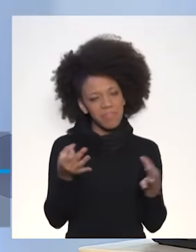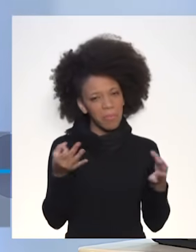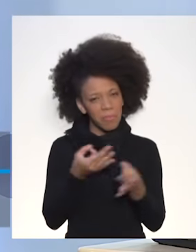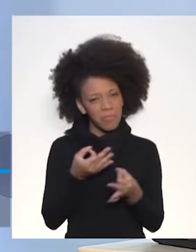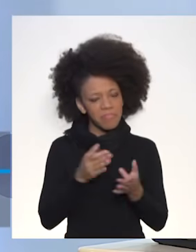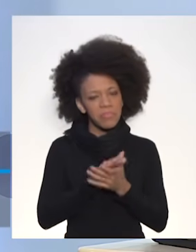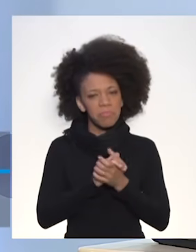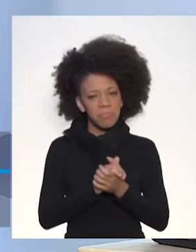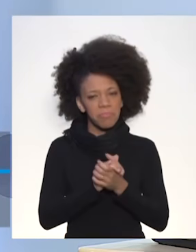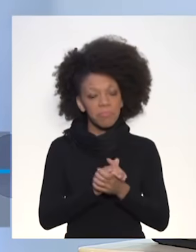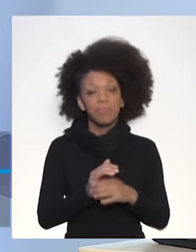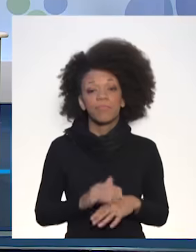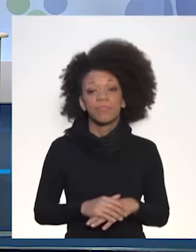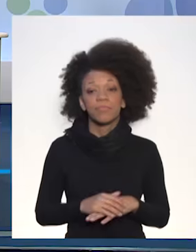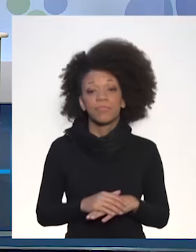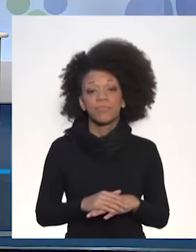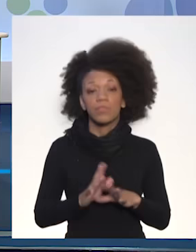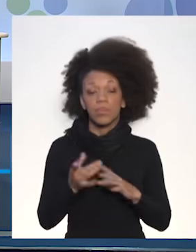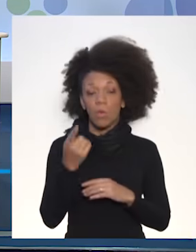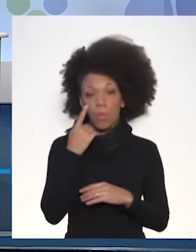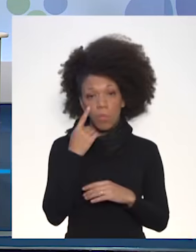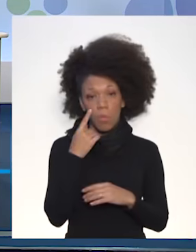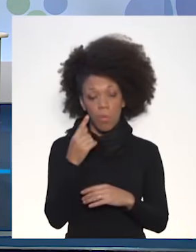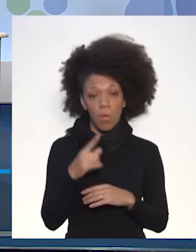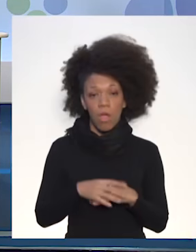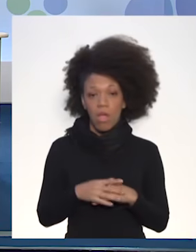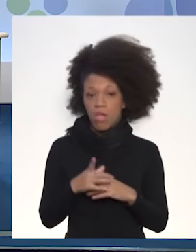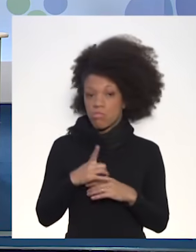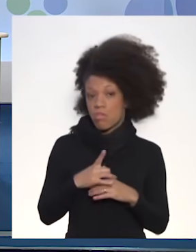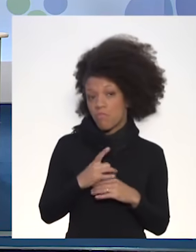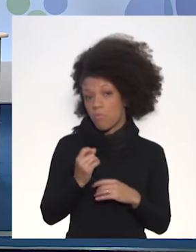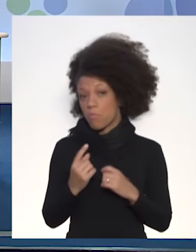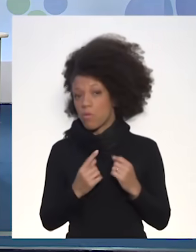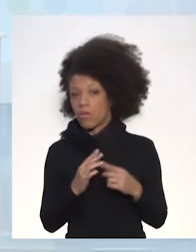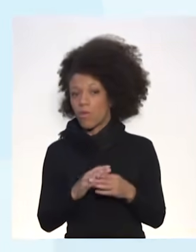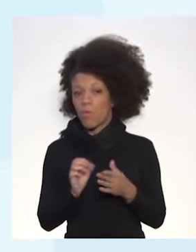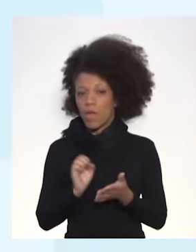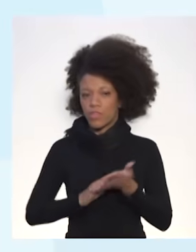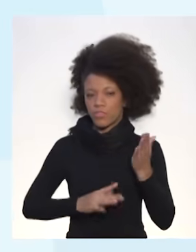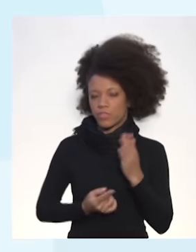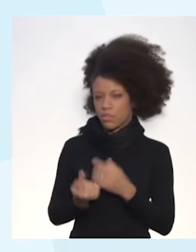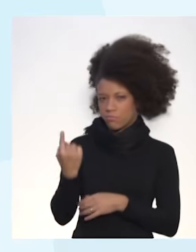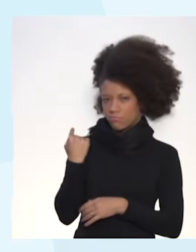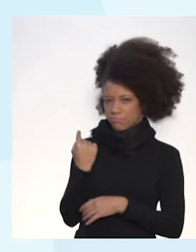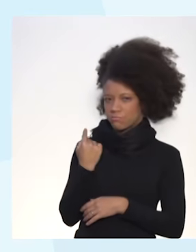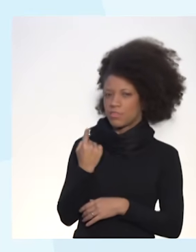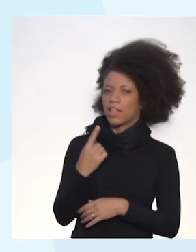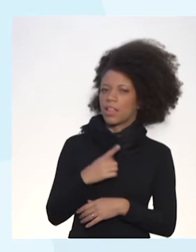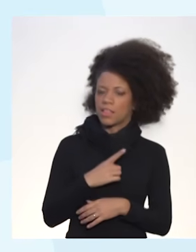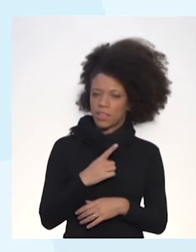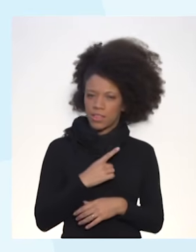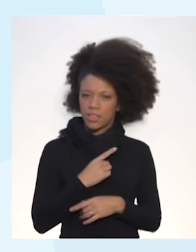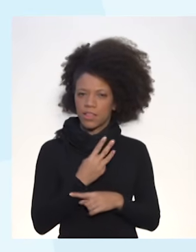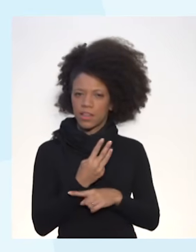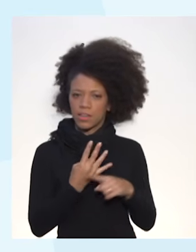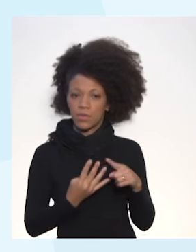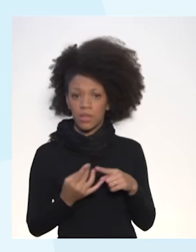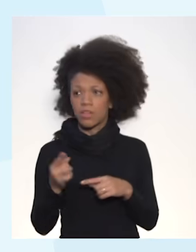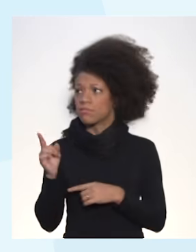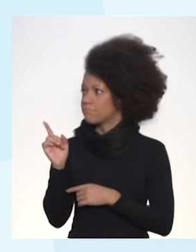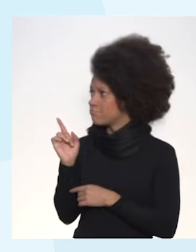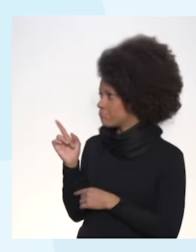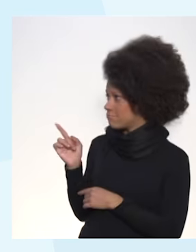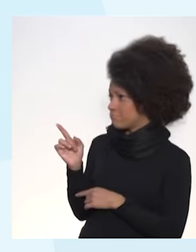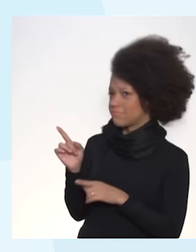isso mesmo, tá? Ó, rolou aqui uma coincidência, né, Osmar? O exercício anterior deu 3/4 também, né? Sim. E nesse daqui também vai